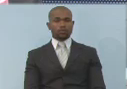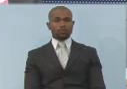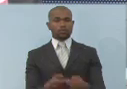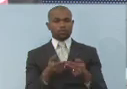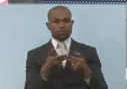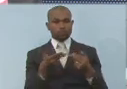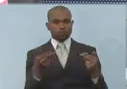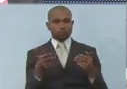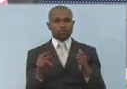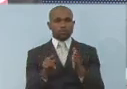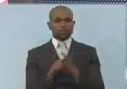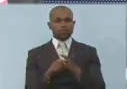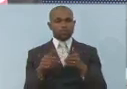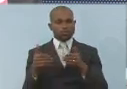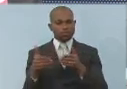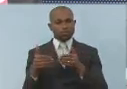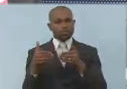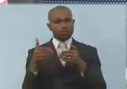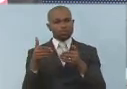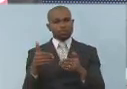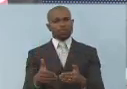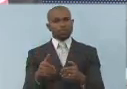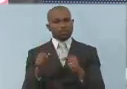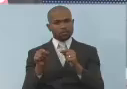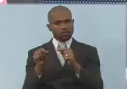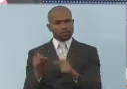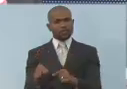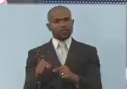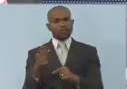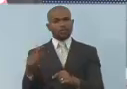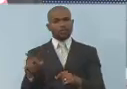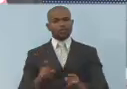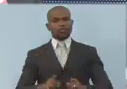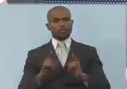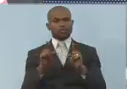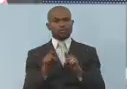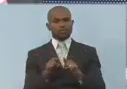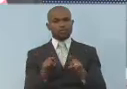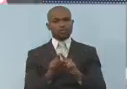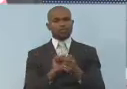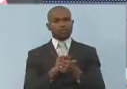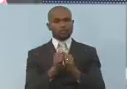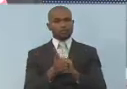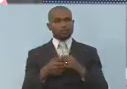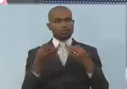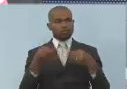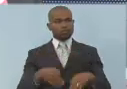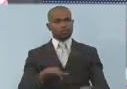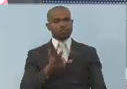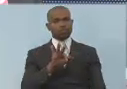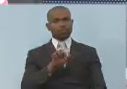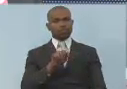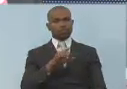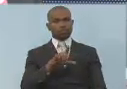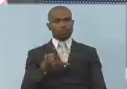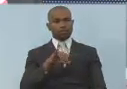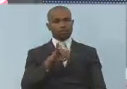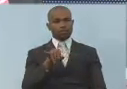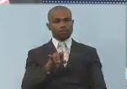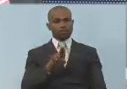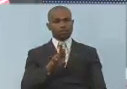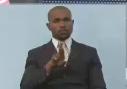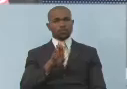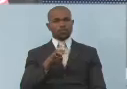a instalação num outro imóvel também mais adequado, do Fácil Jurema, dado a grande